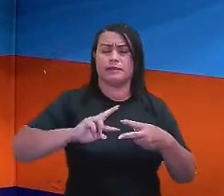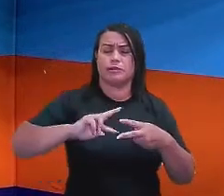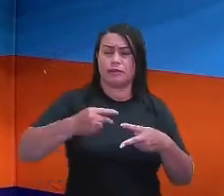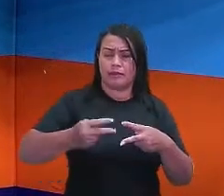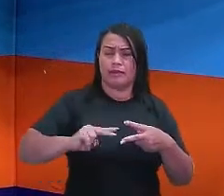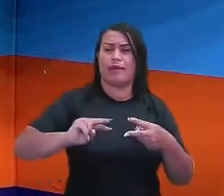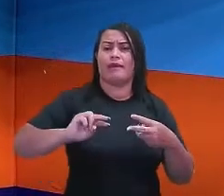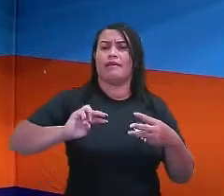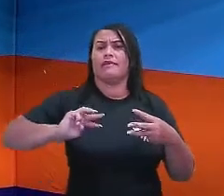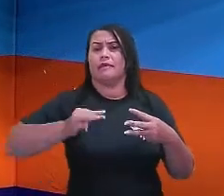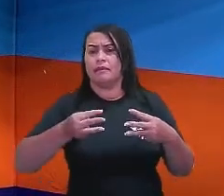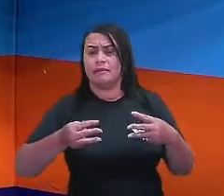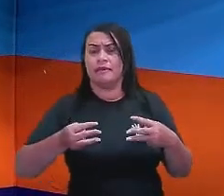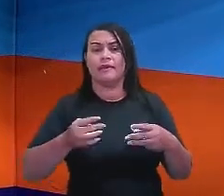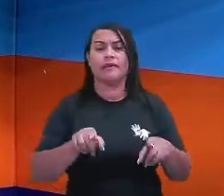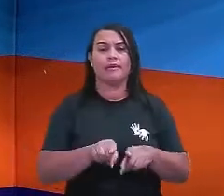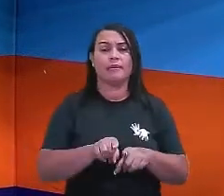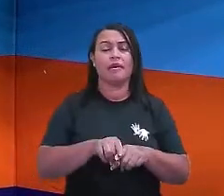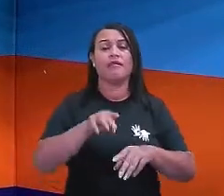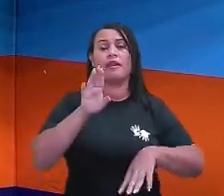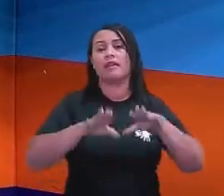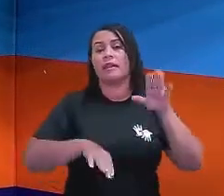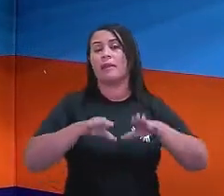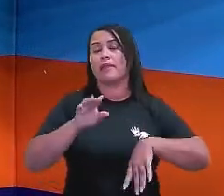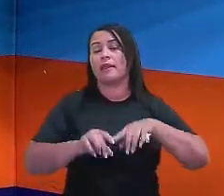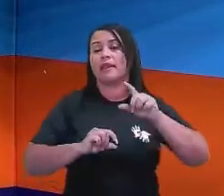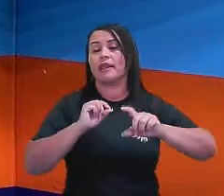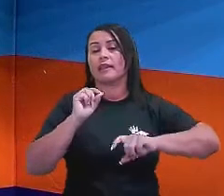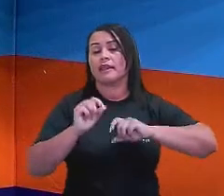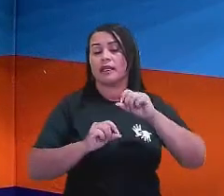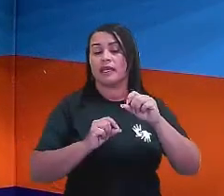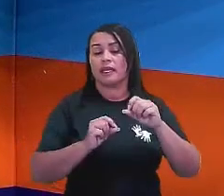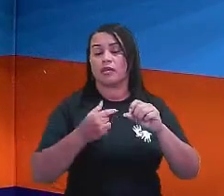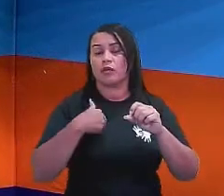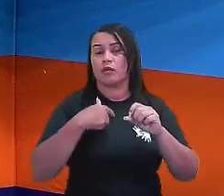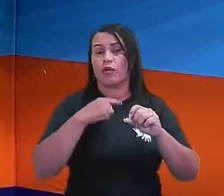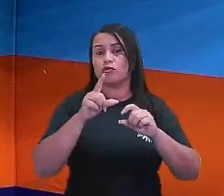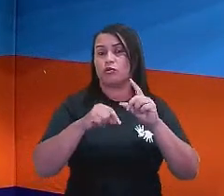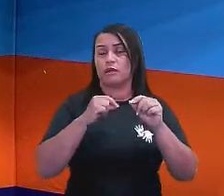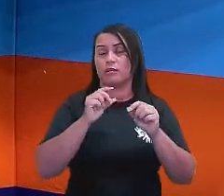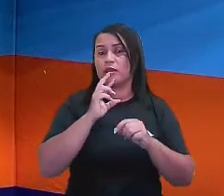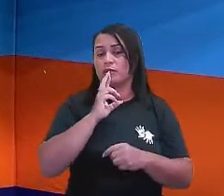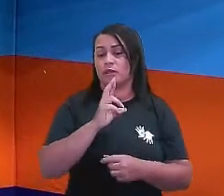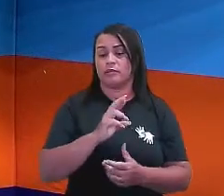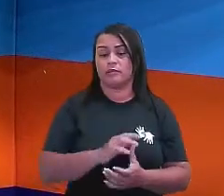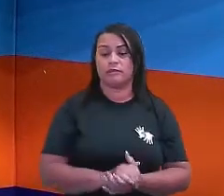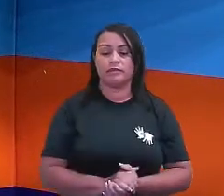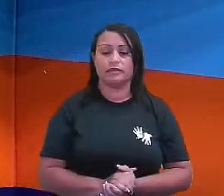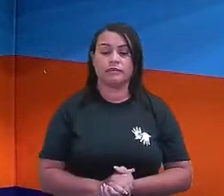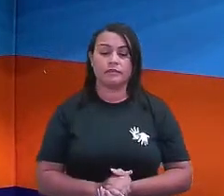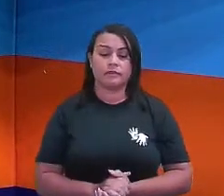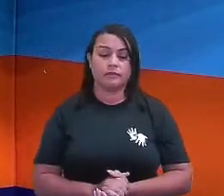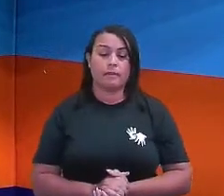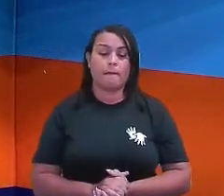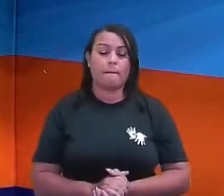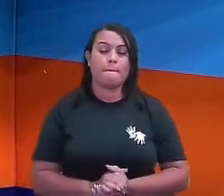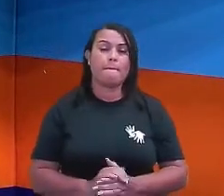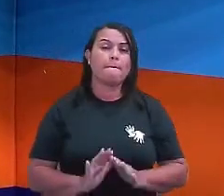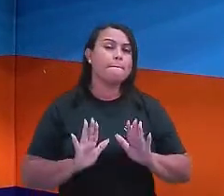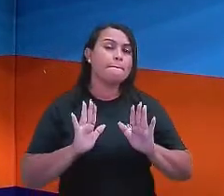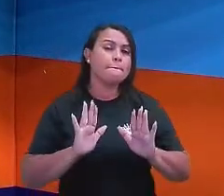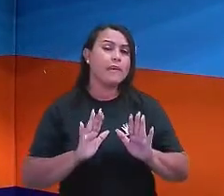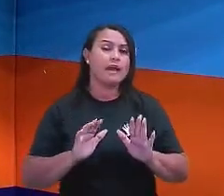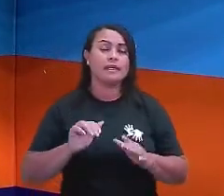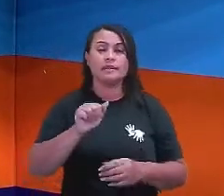ou triplicar, vai depender do que eu vou escolher aqui para fazer, tá? Mas a